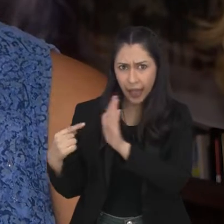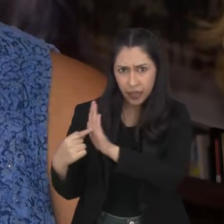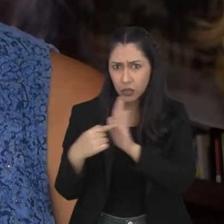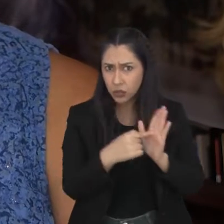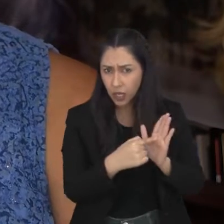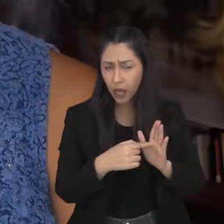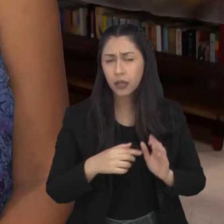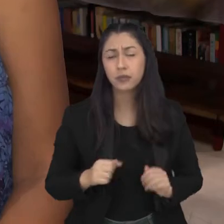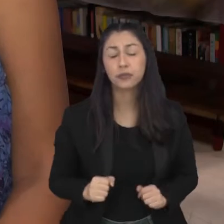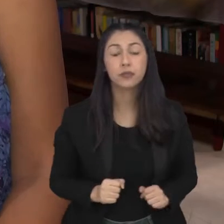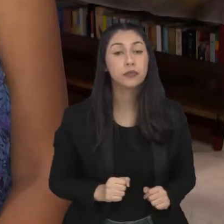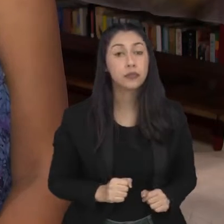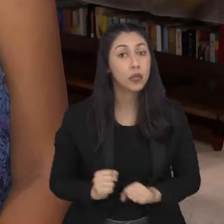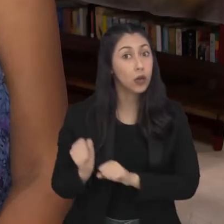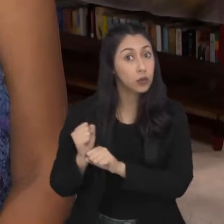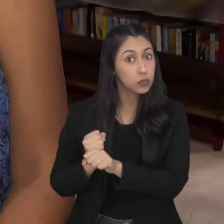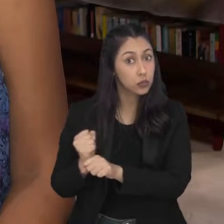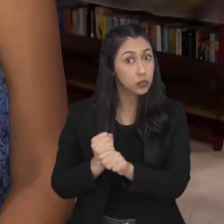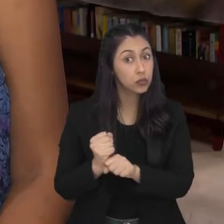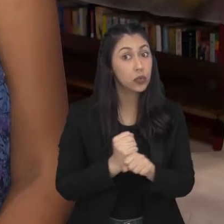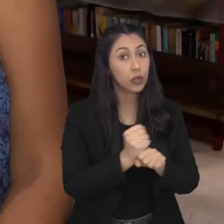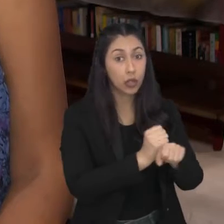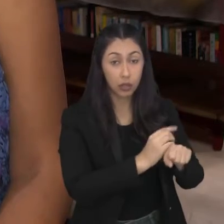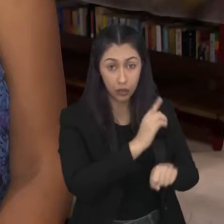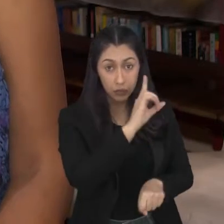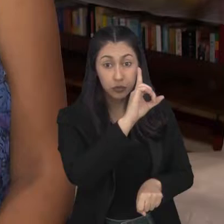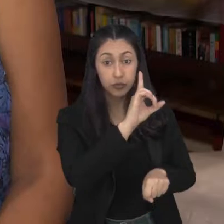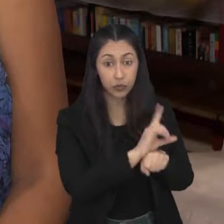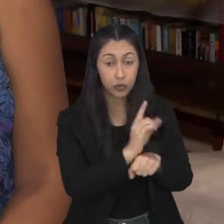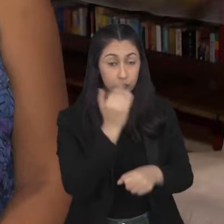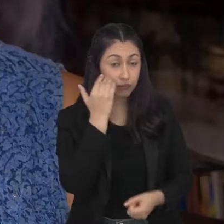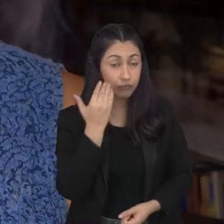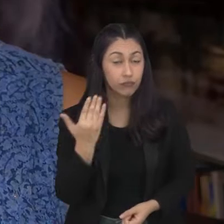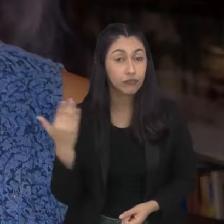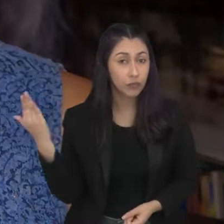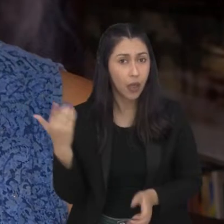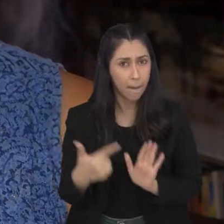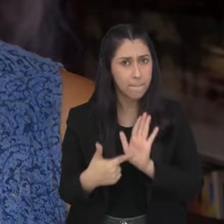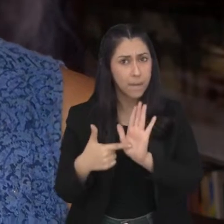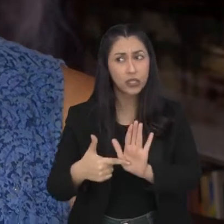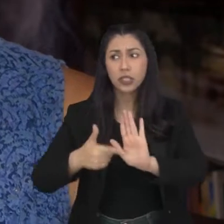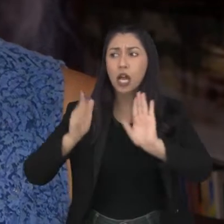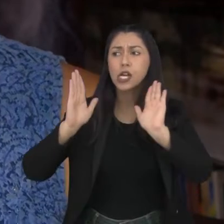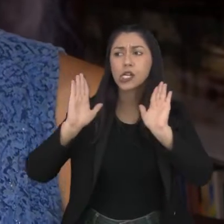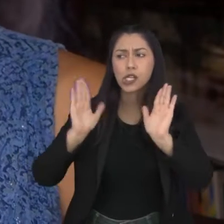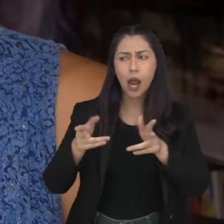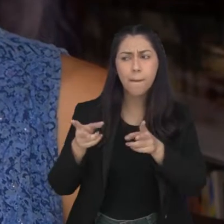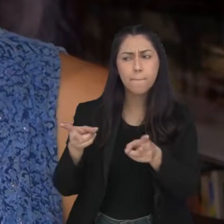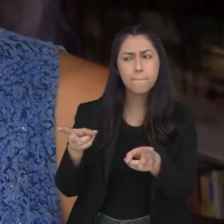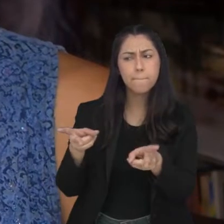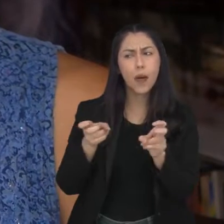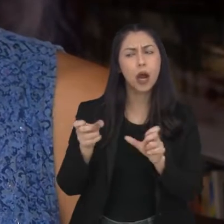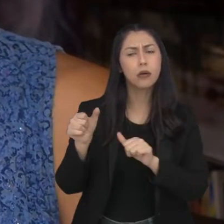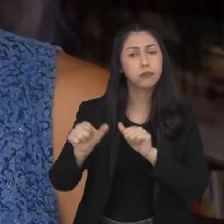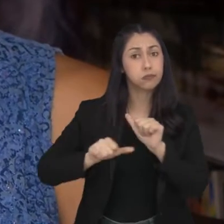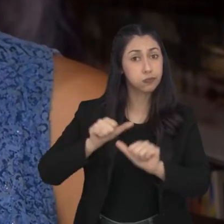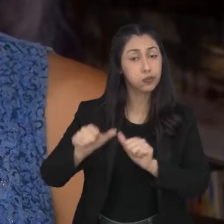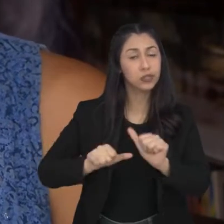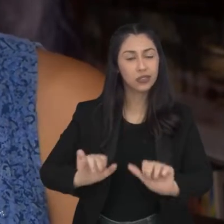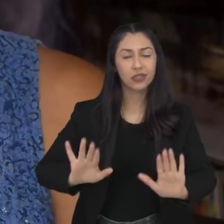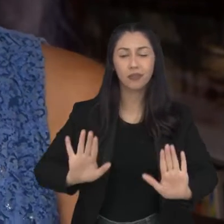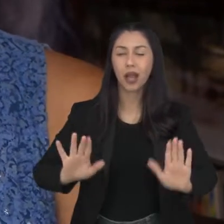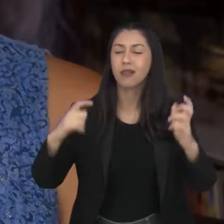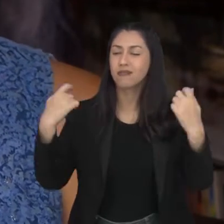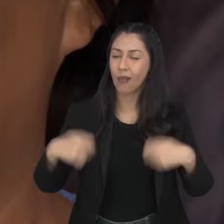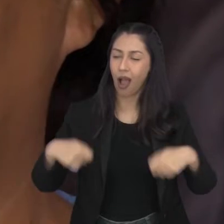querer fazer a denúncia. Nesses anos, a diretora executiva do projeto conta que viu mudanças acontecerem com o resultado